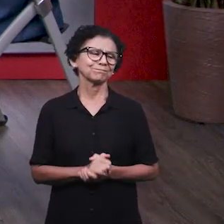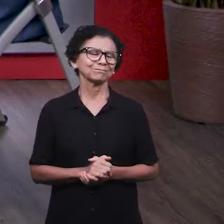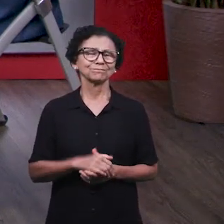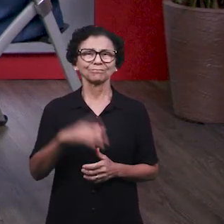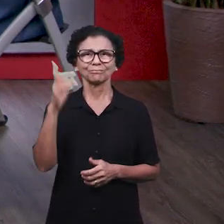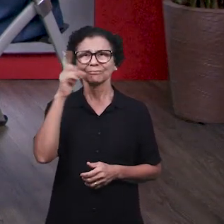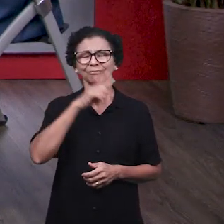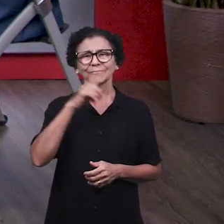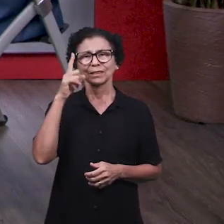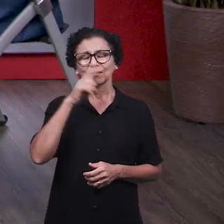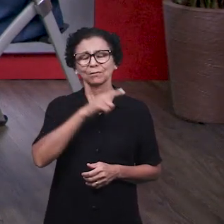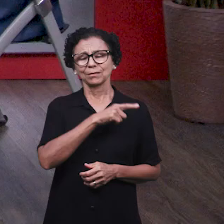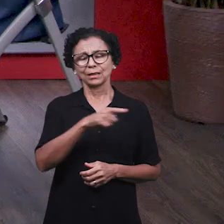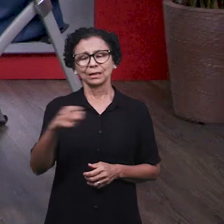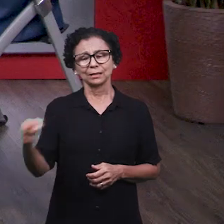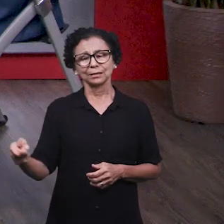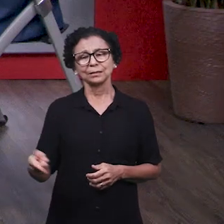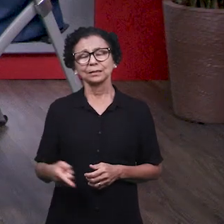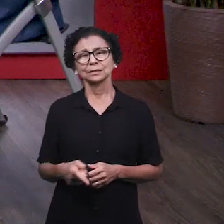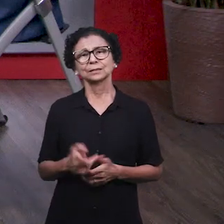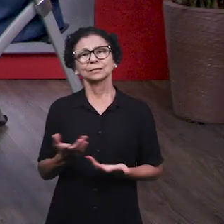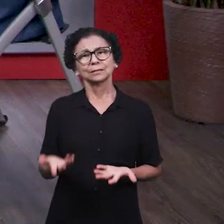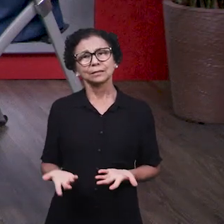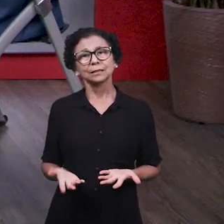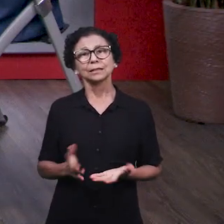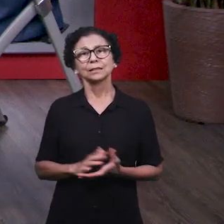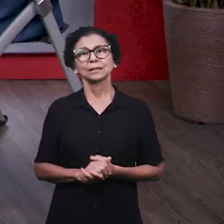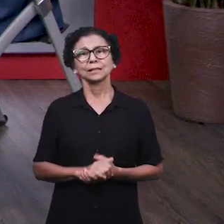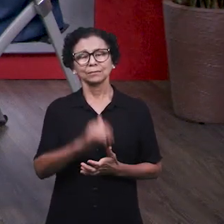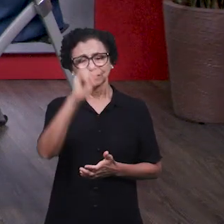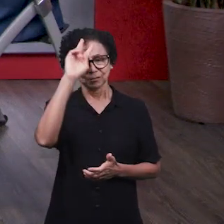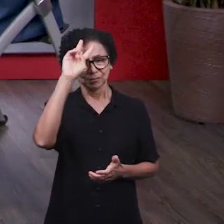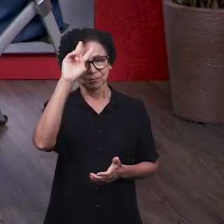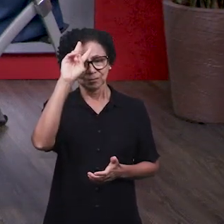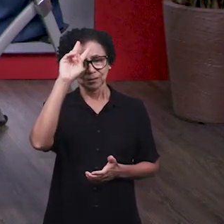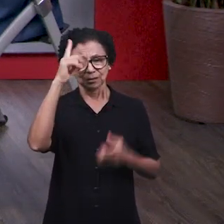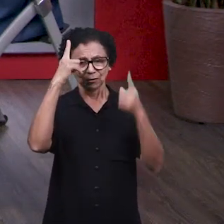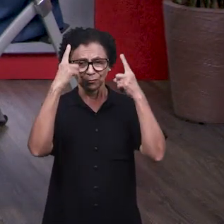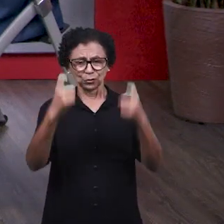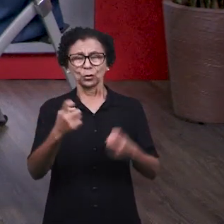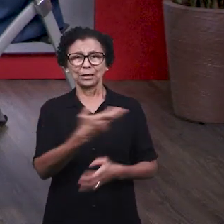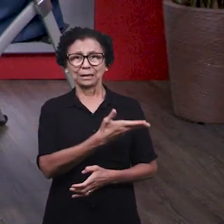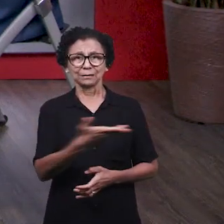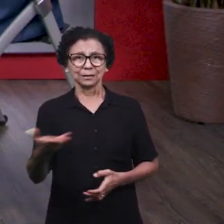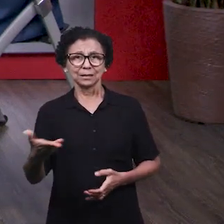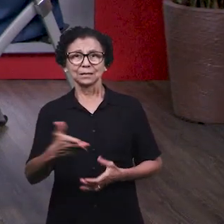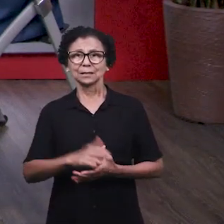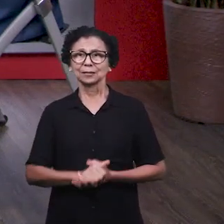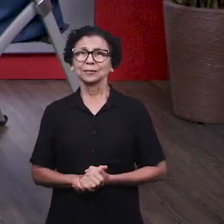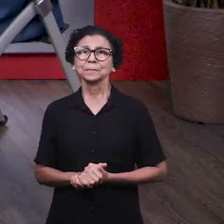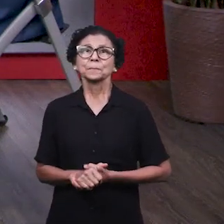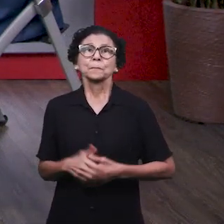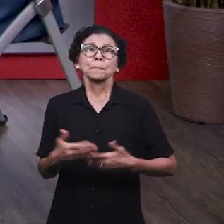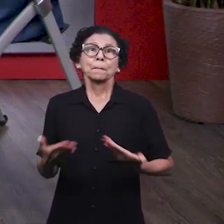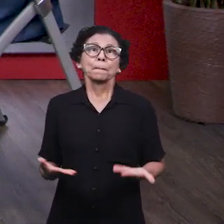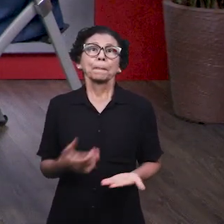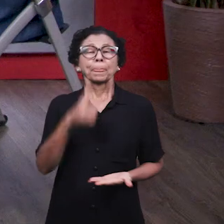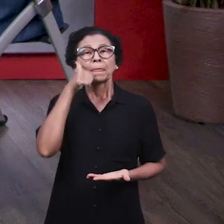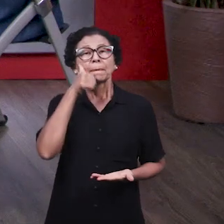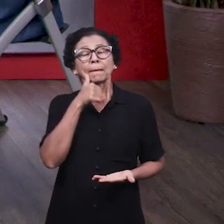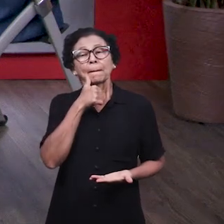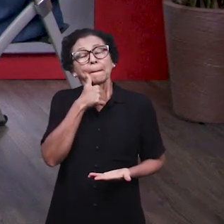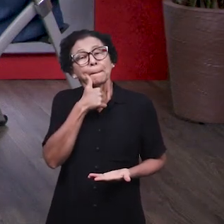e avós", que na maioria, nas audiências, teria que ser acompanhada de um pai responsável, Sim. mãe ou responsável, e na maioria das vezes é a mãe e a avó que